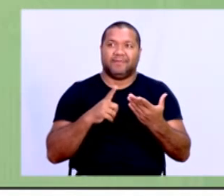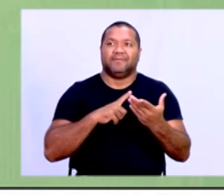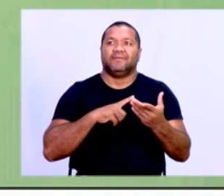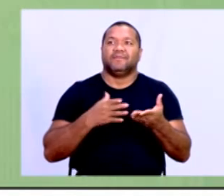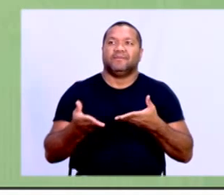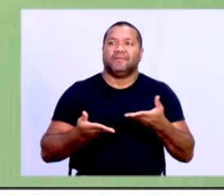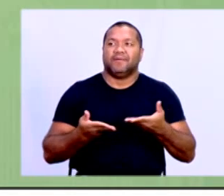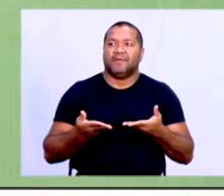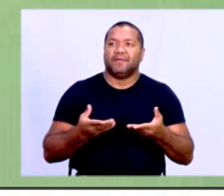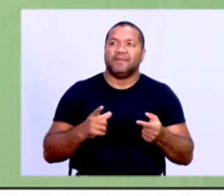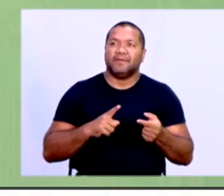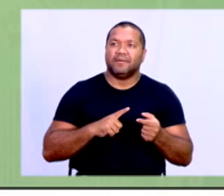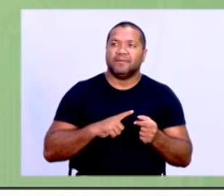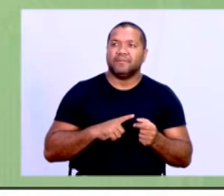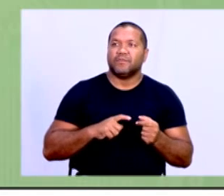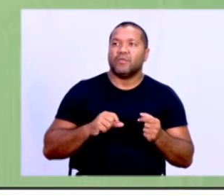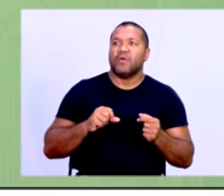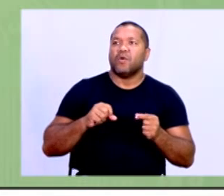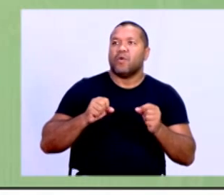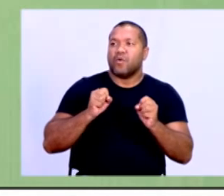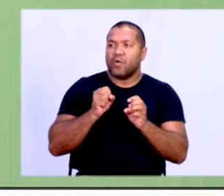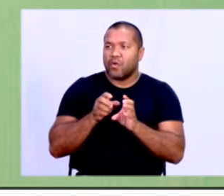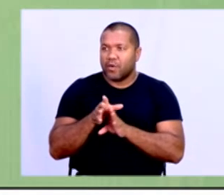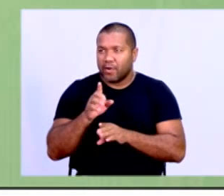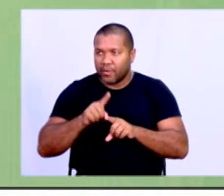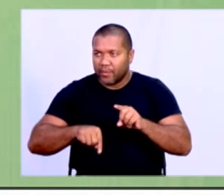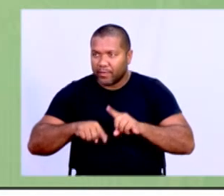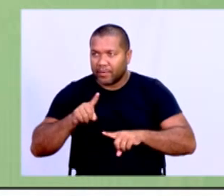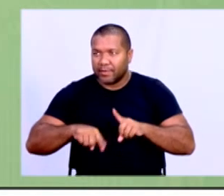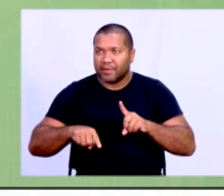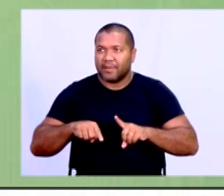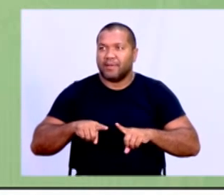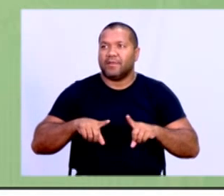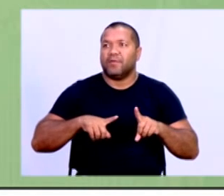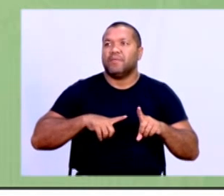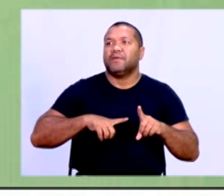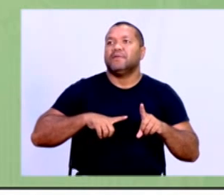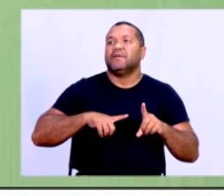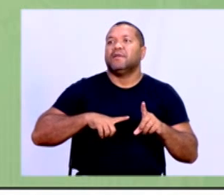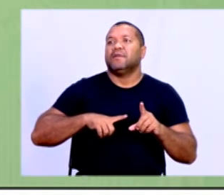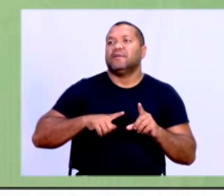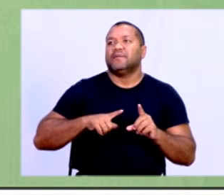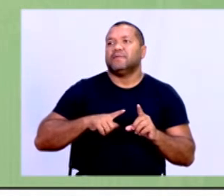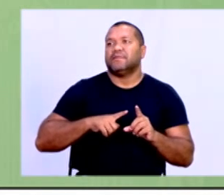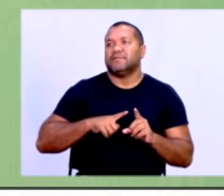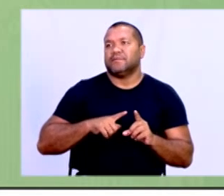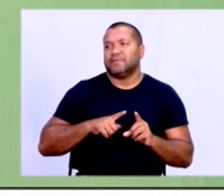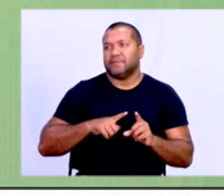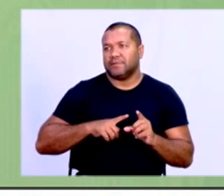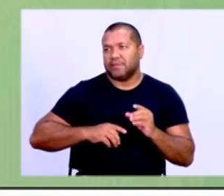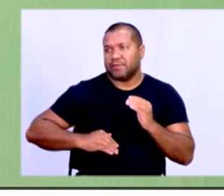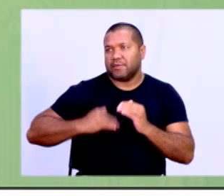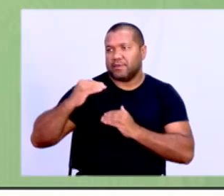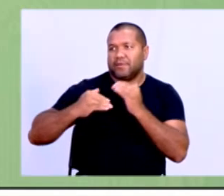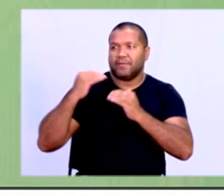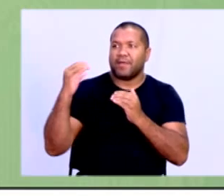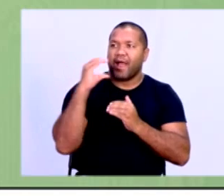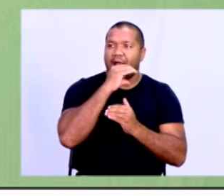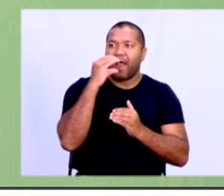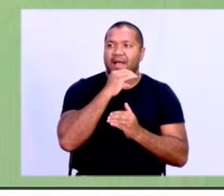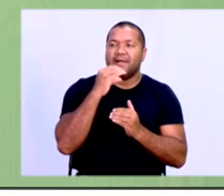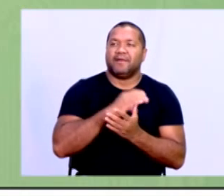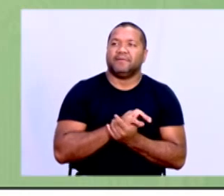Análise estruturada, orientada a objetos e o desenvolvimento ágil.